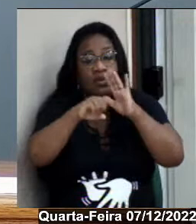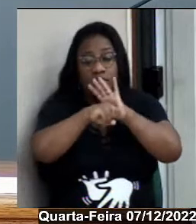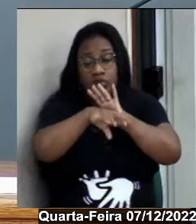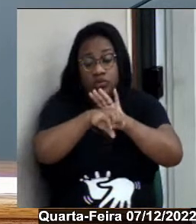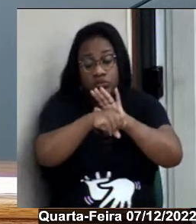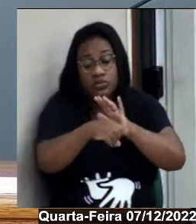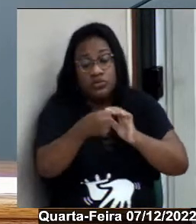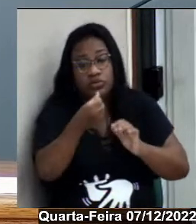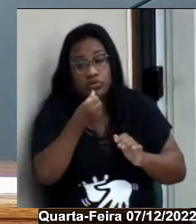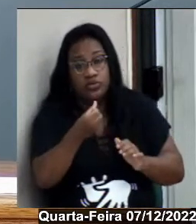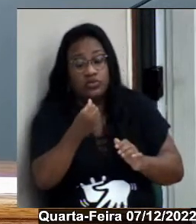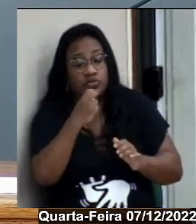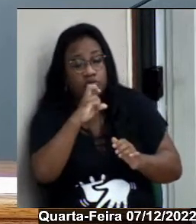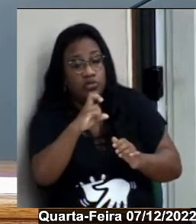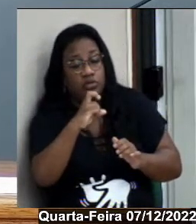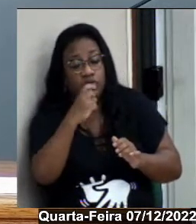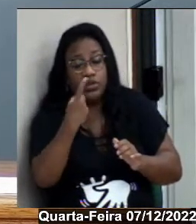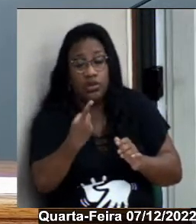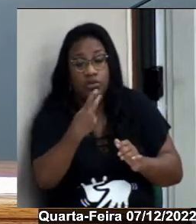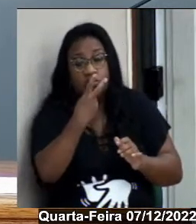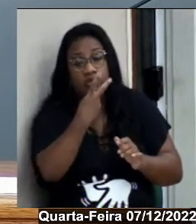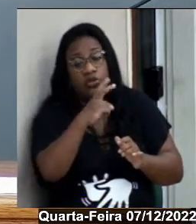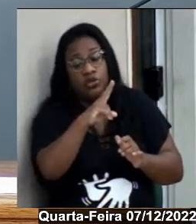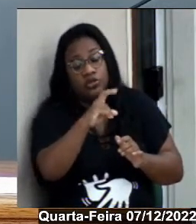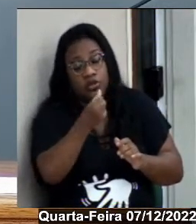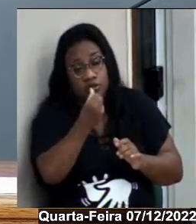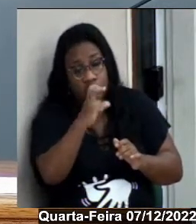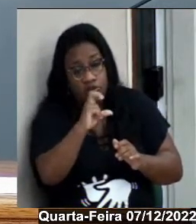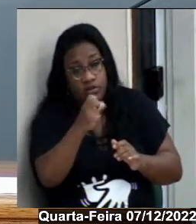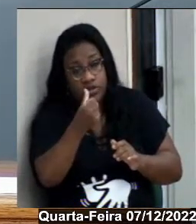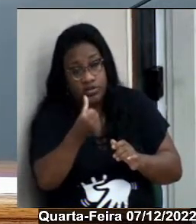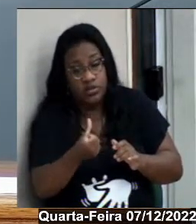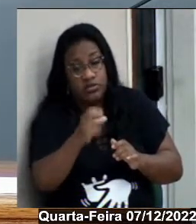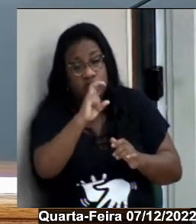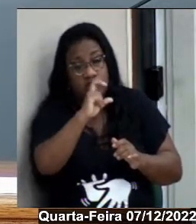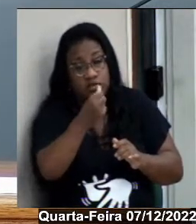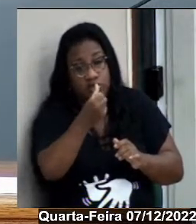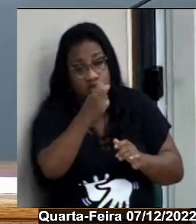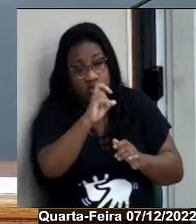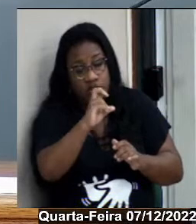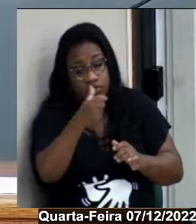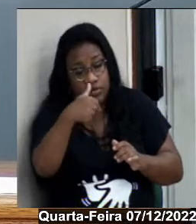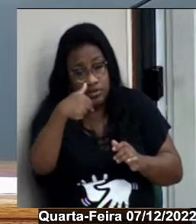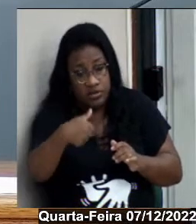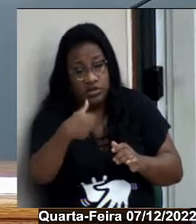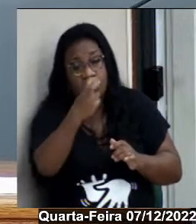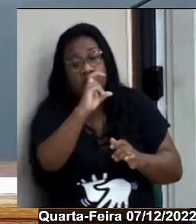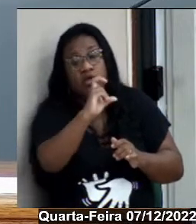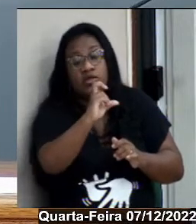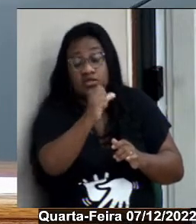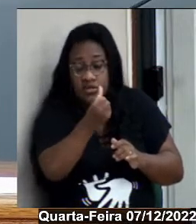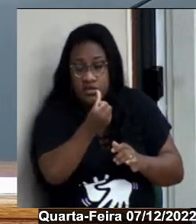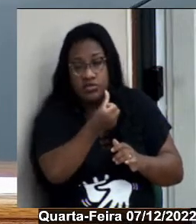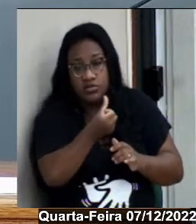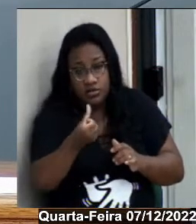Oliveira. Indicação número 651, 655, 656, 657 e